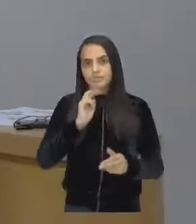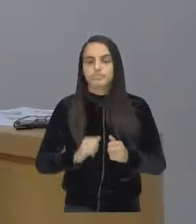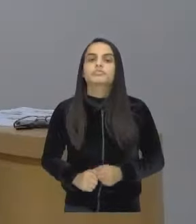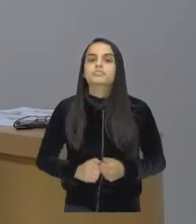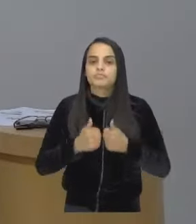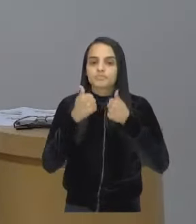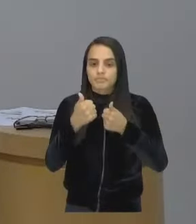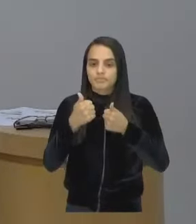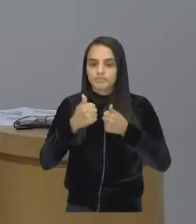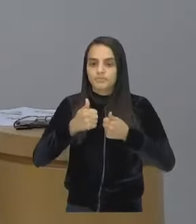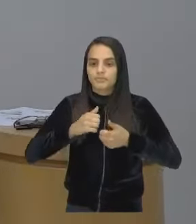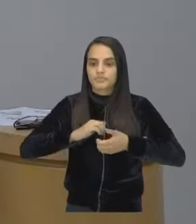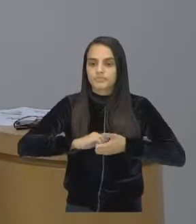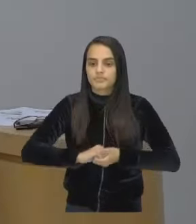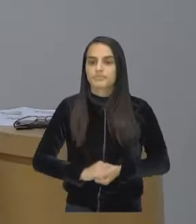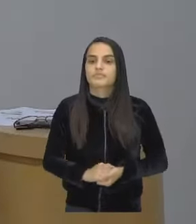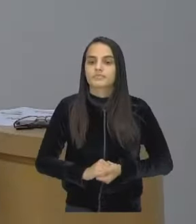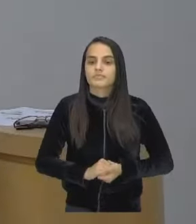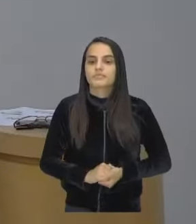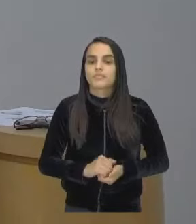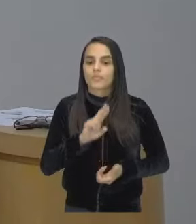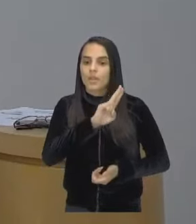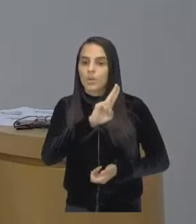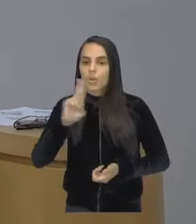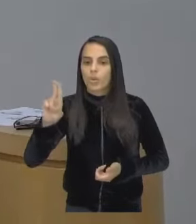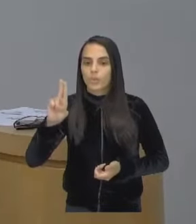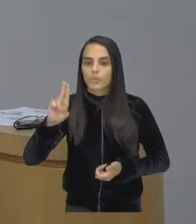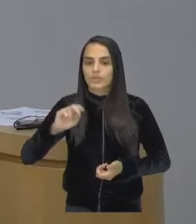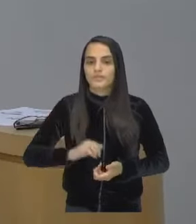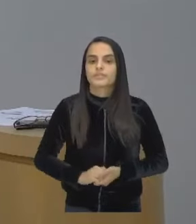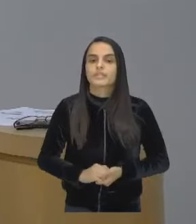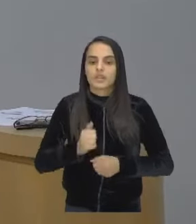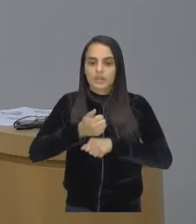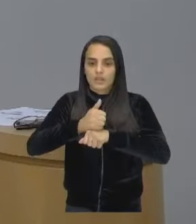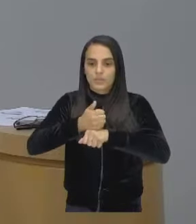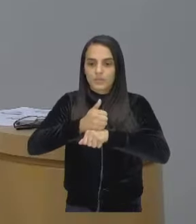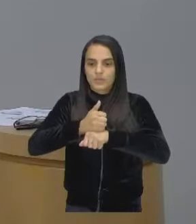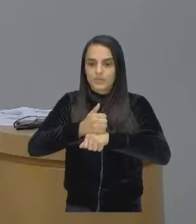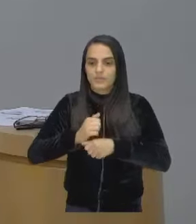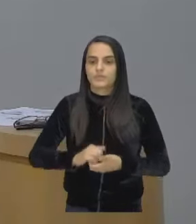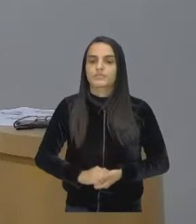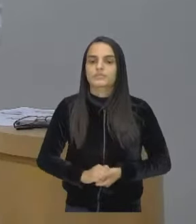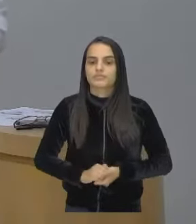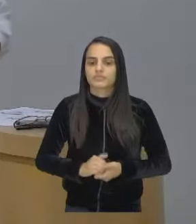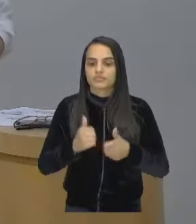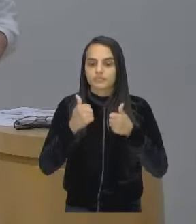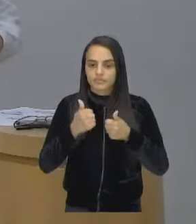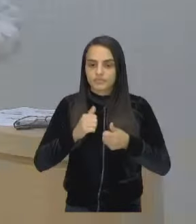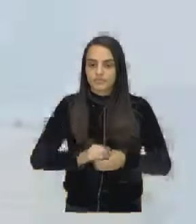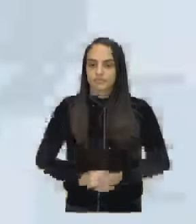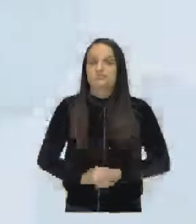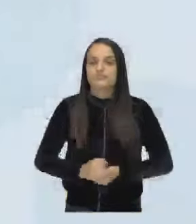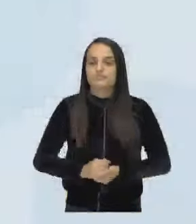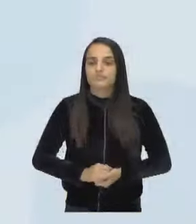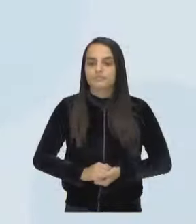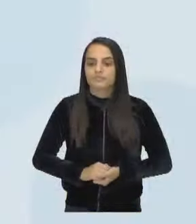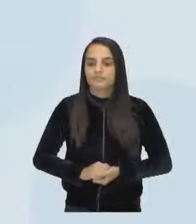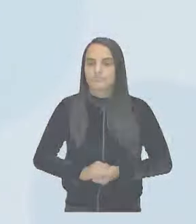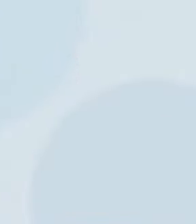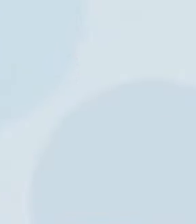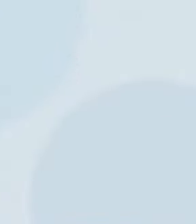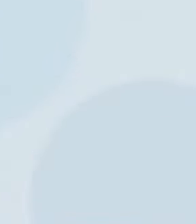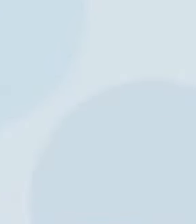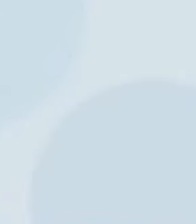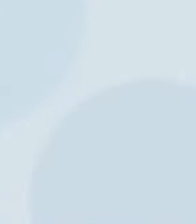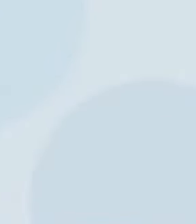4, 5 and 6 com o nome da ocupação, da profissão ali. Tudo bem? One minute, go there!